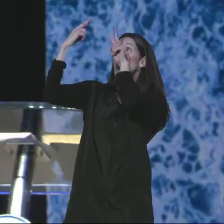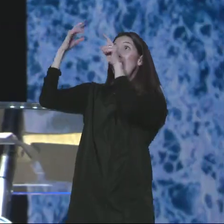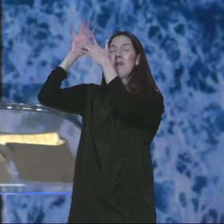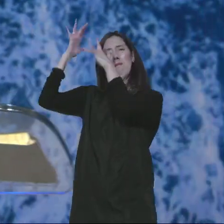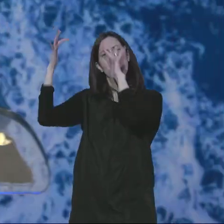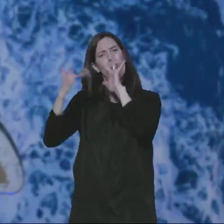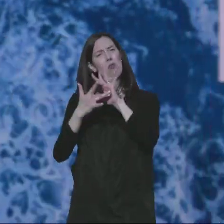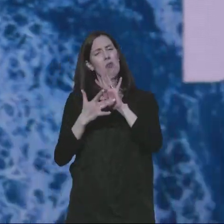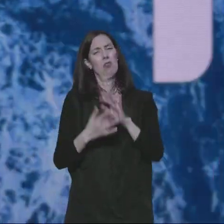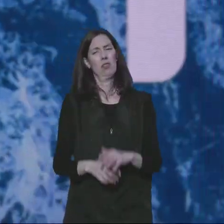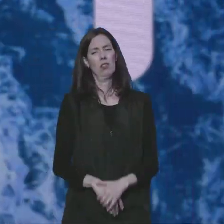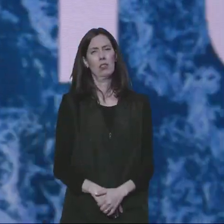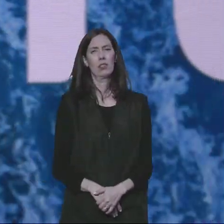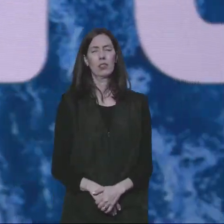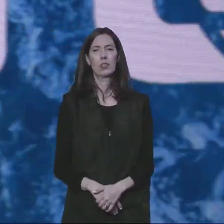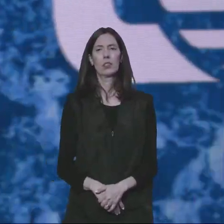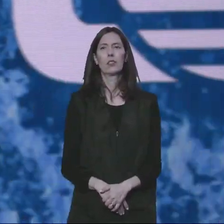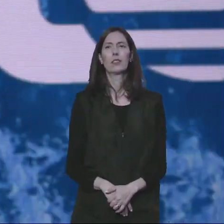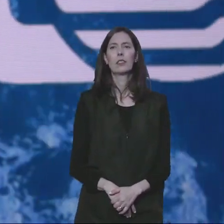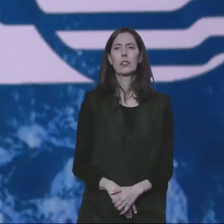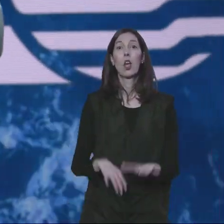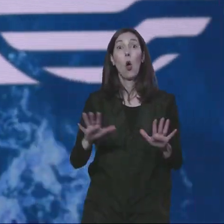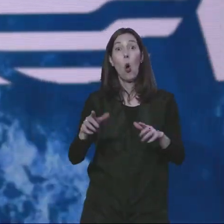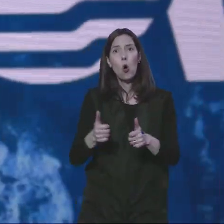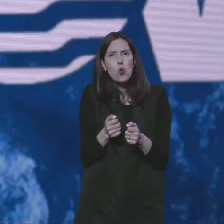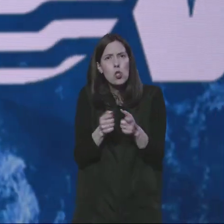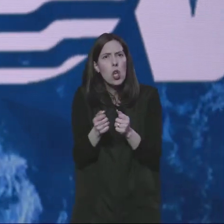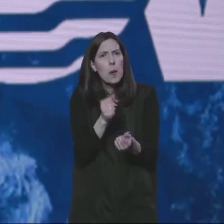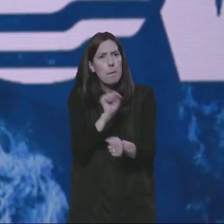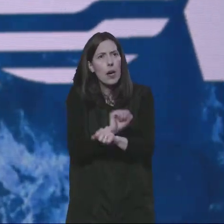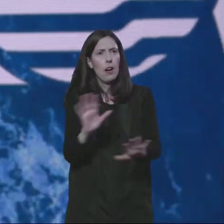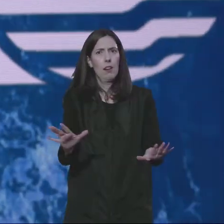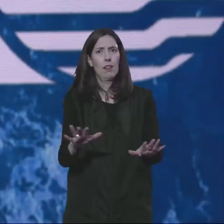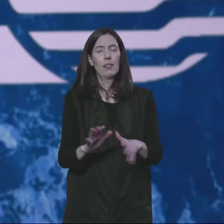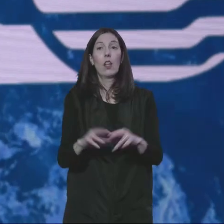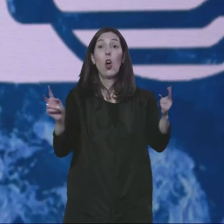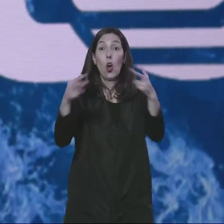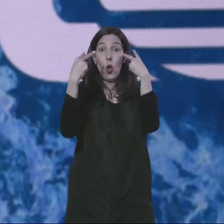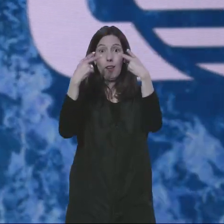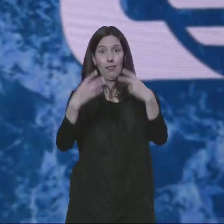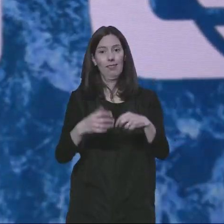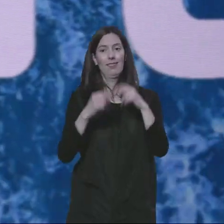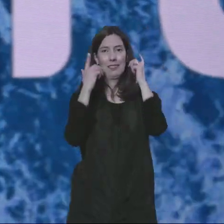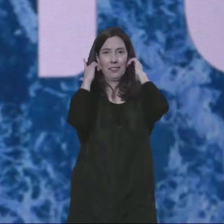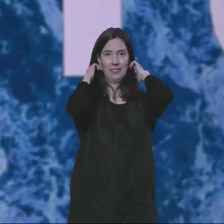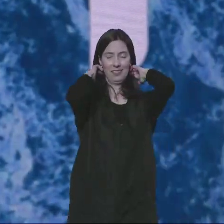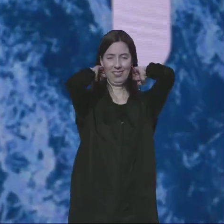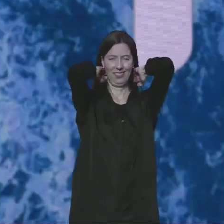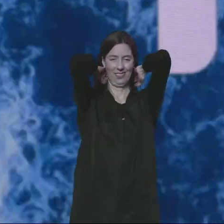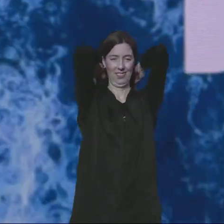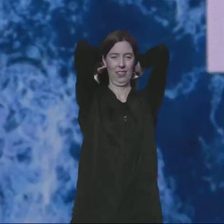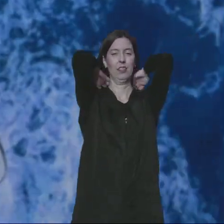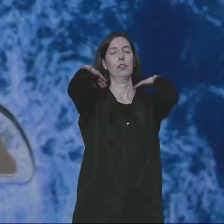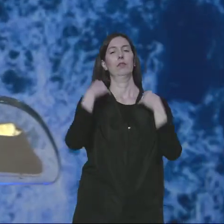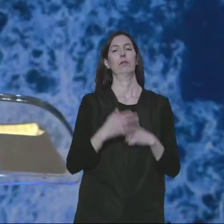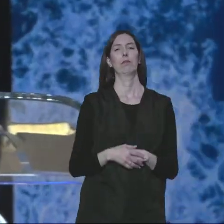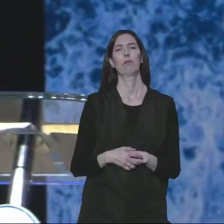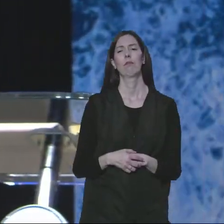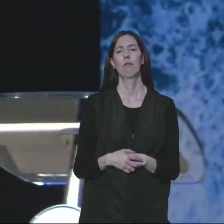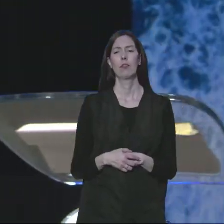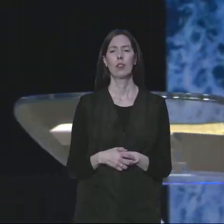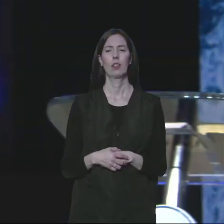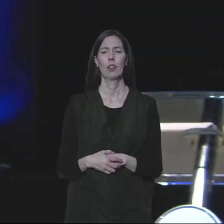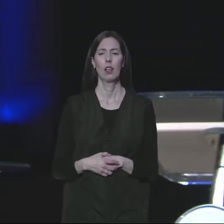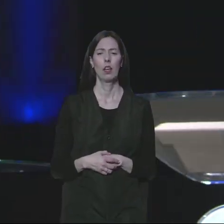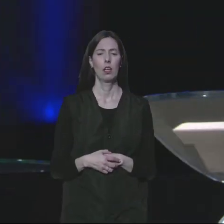por que isso é importante? Olha aqui para mim, sai do celular, criatura. Por que que isso é importante? Porque muitas vezes a gente acha que graça